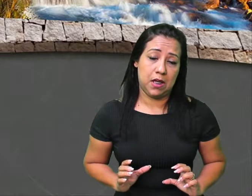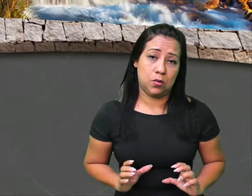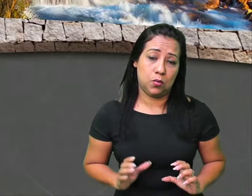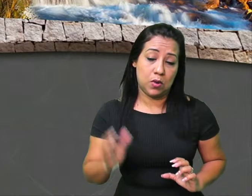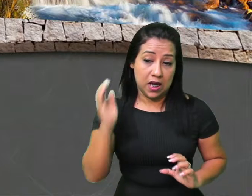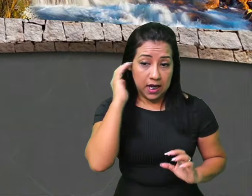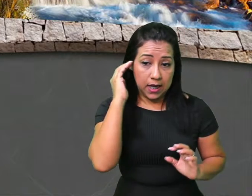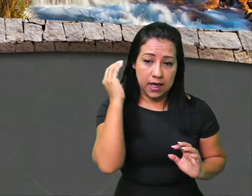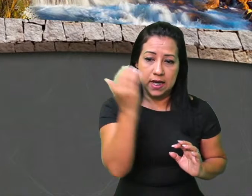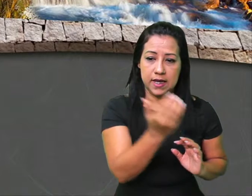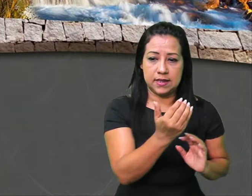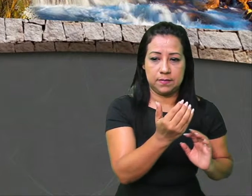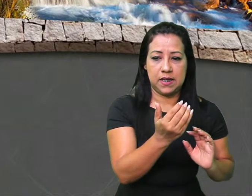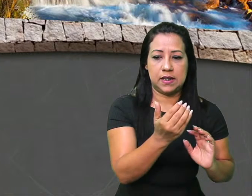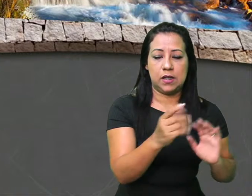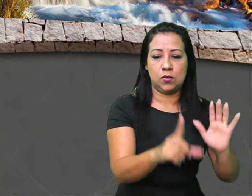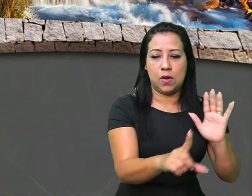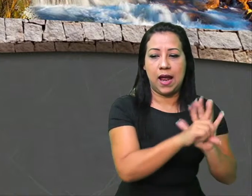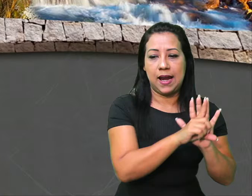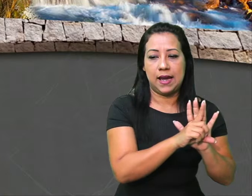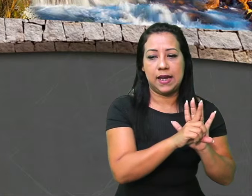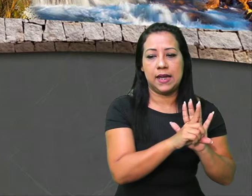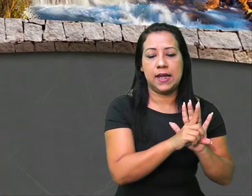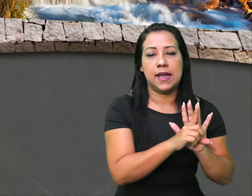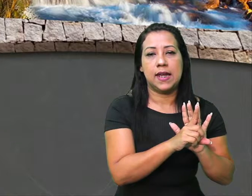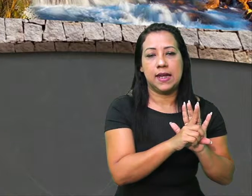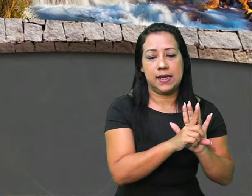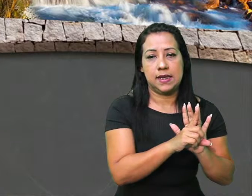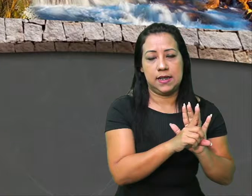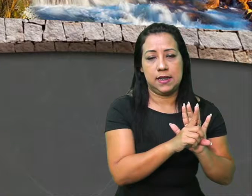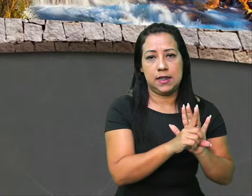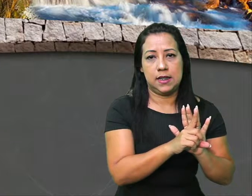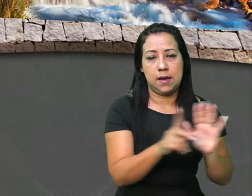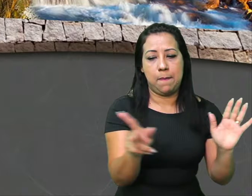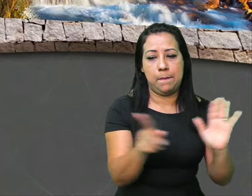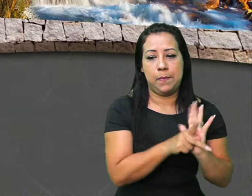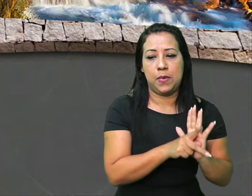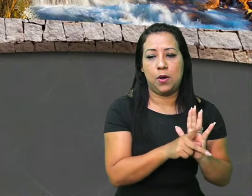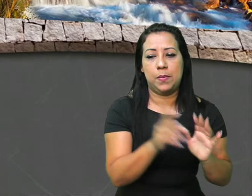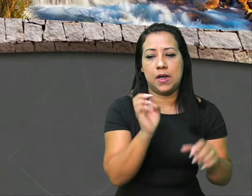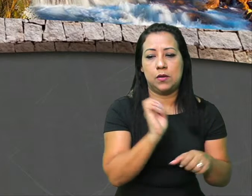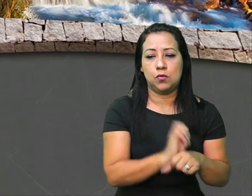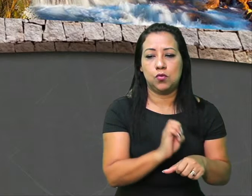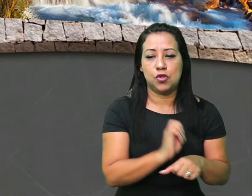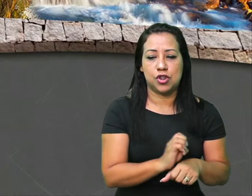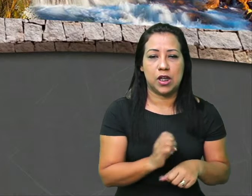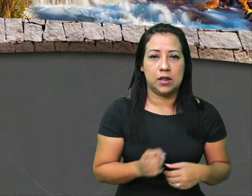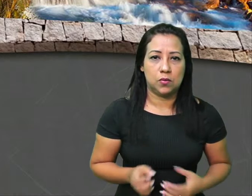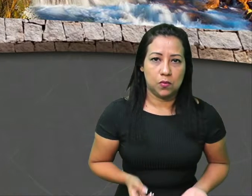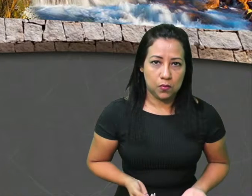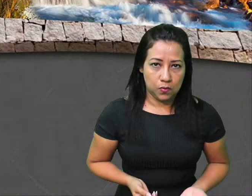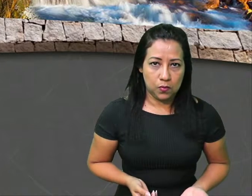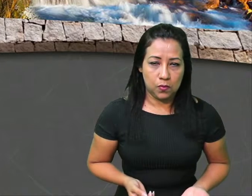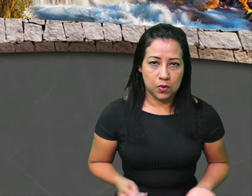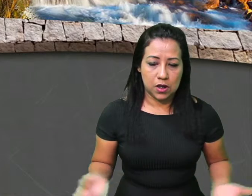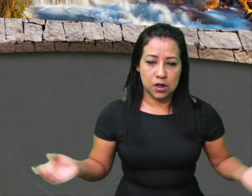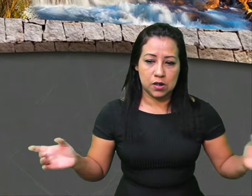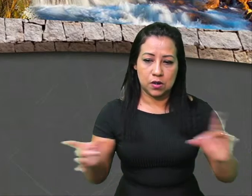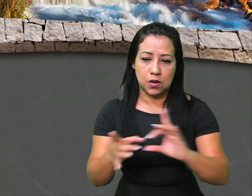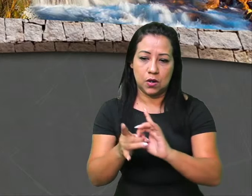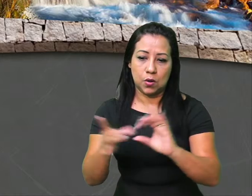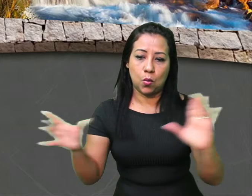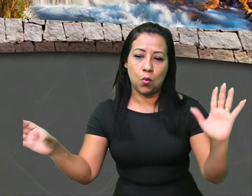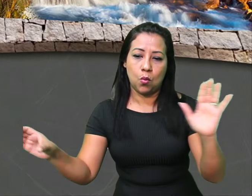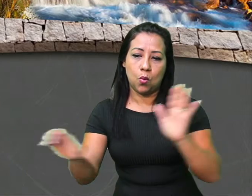Cada cidade pode criar suas leis, desde que elas não vão contra a Constituição. Os estados